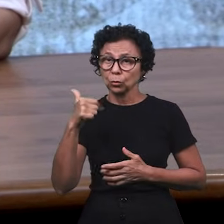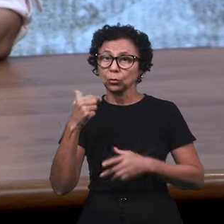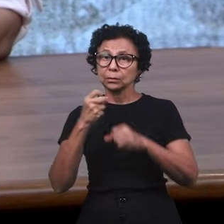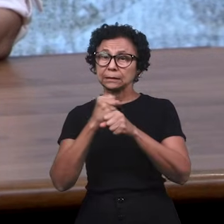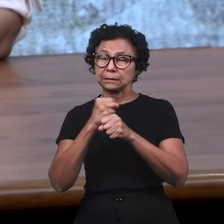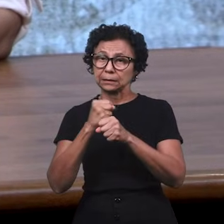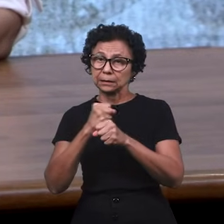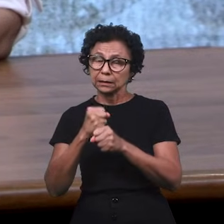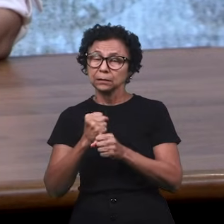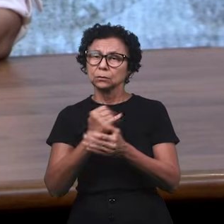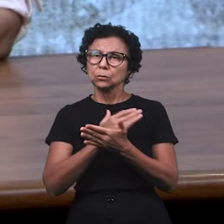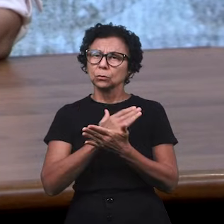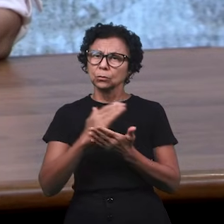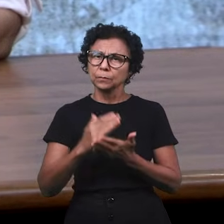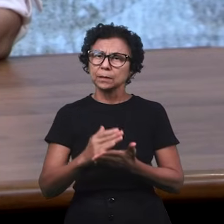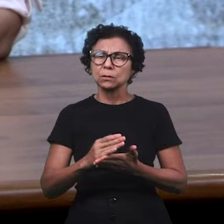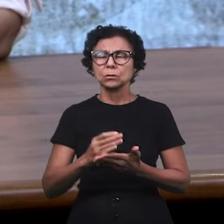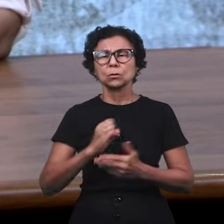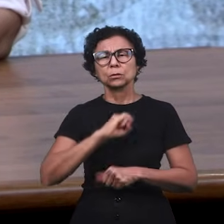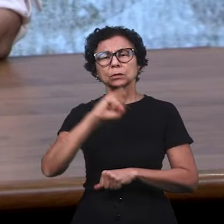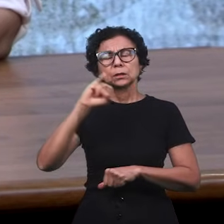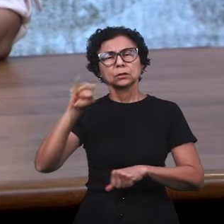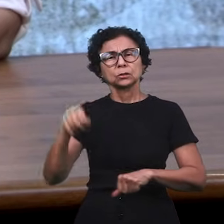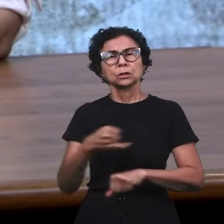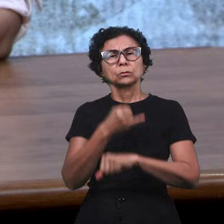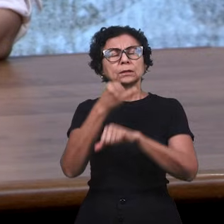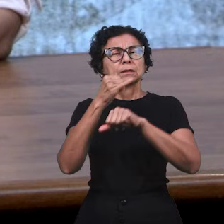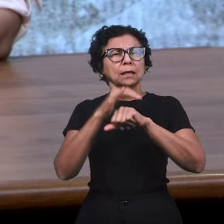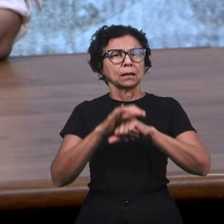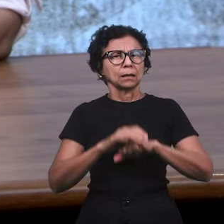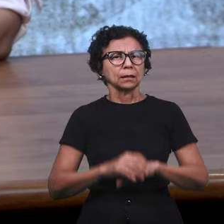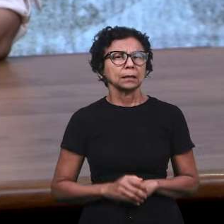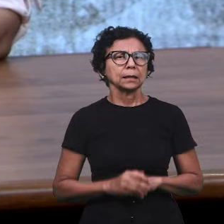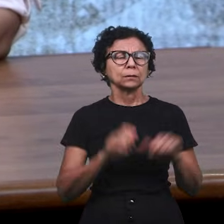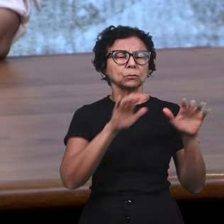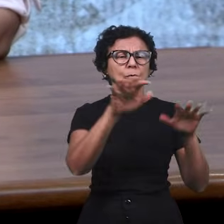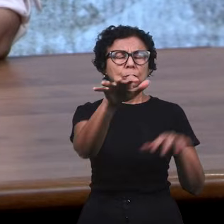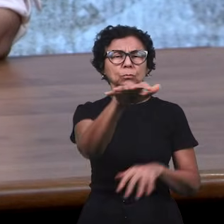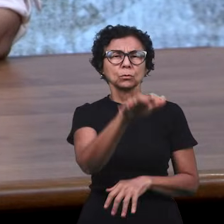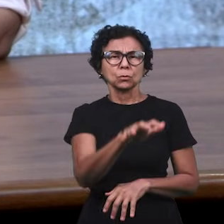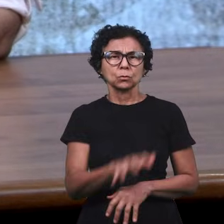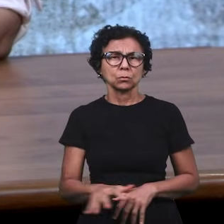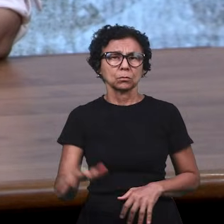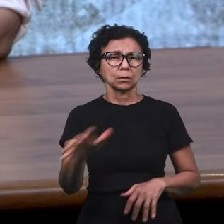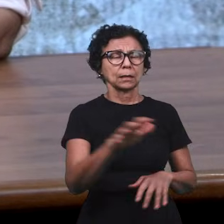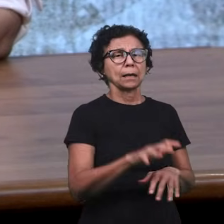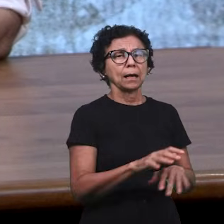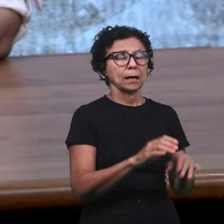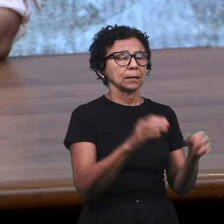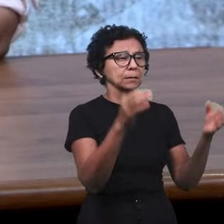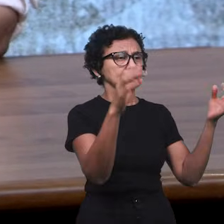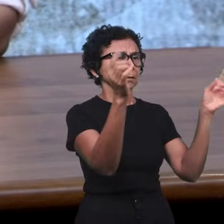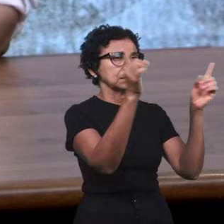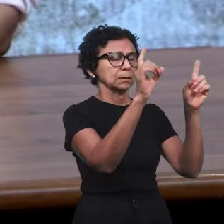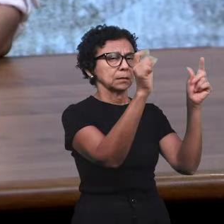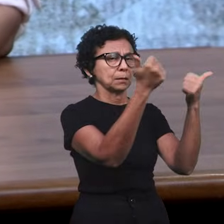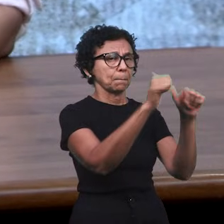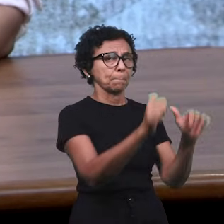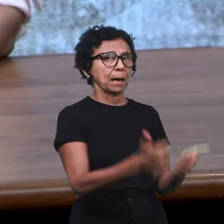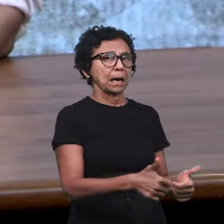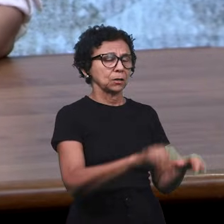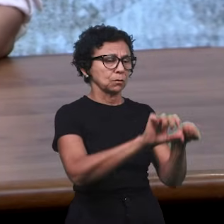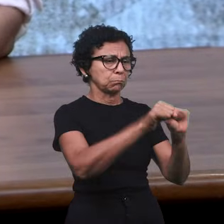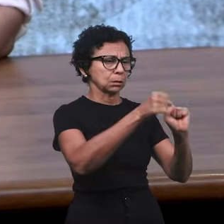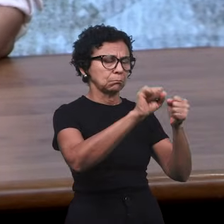Jerusalém dos altos e dos bosques e das imagens de escultura e de fundição. E derribaram